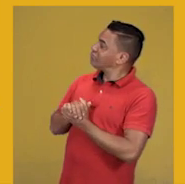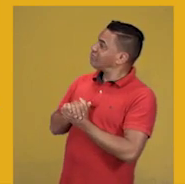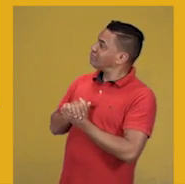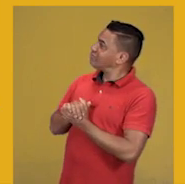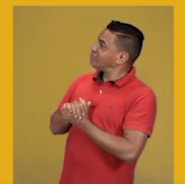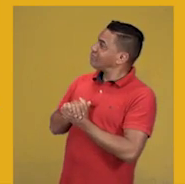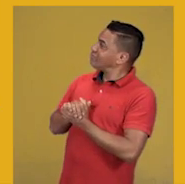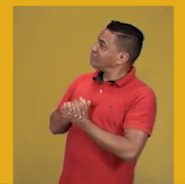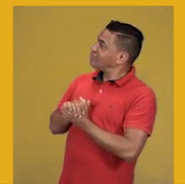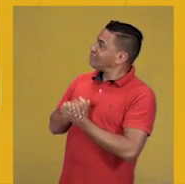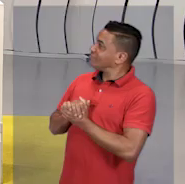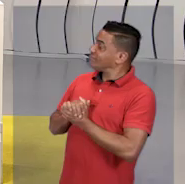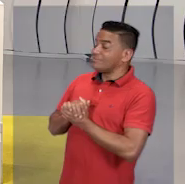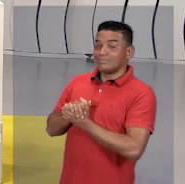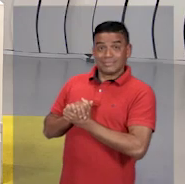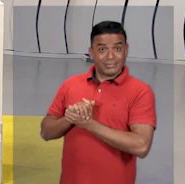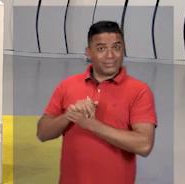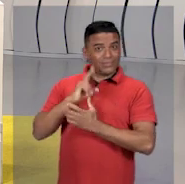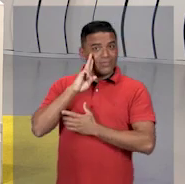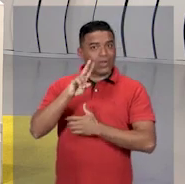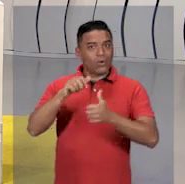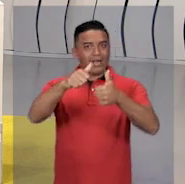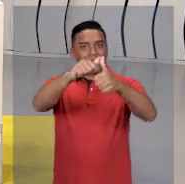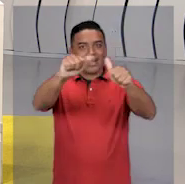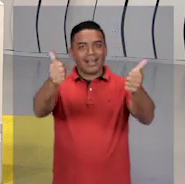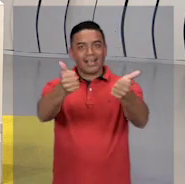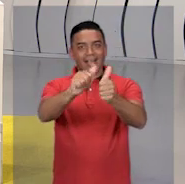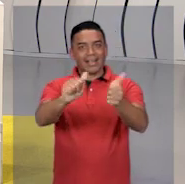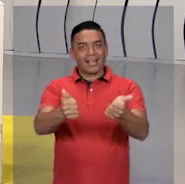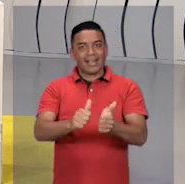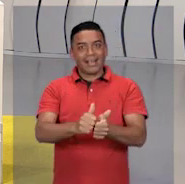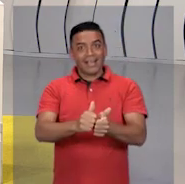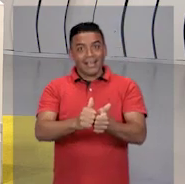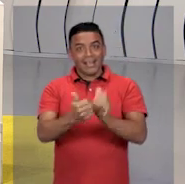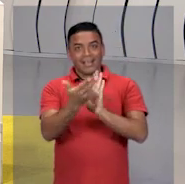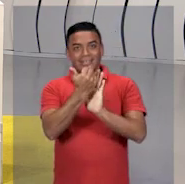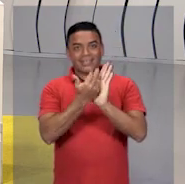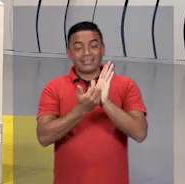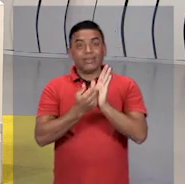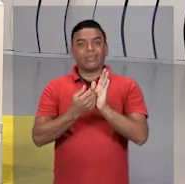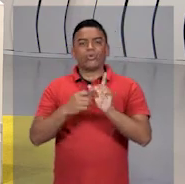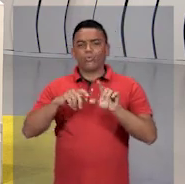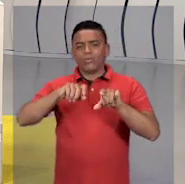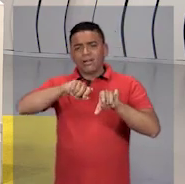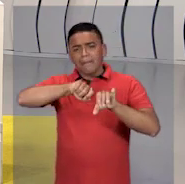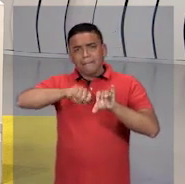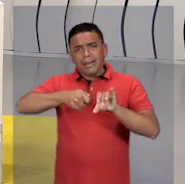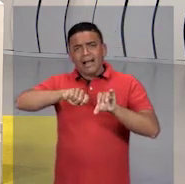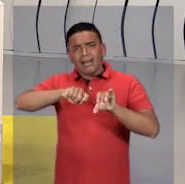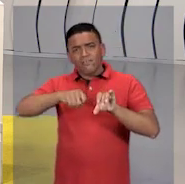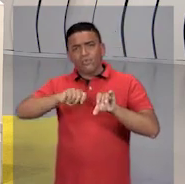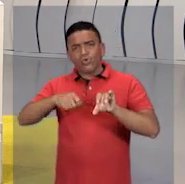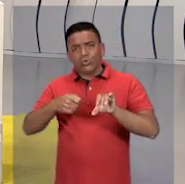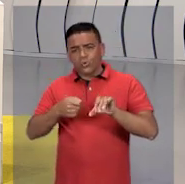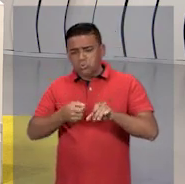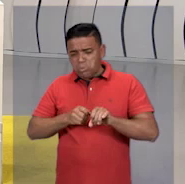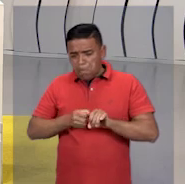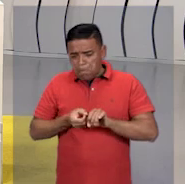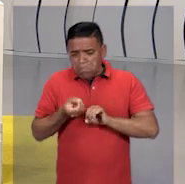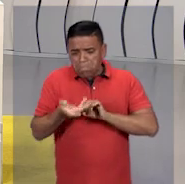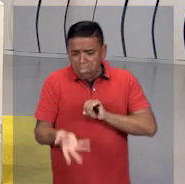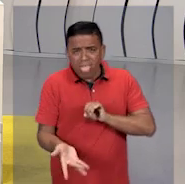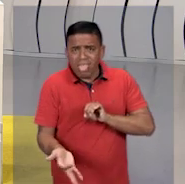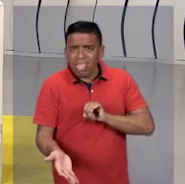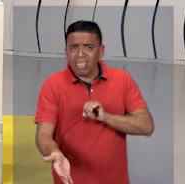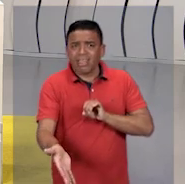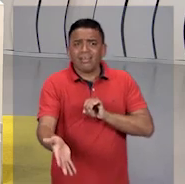may regret it down the road. Pelo desenho, a gente tem um parafuso, algo derramado, e uma